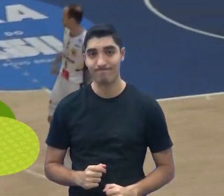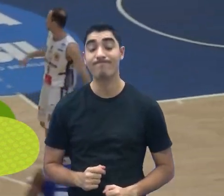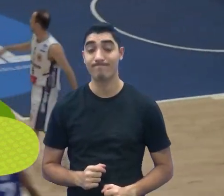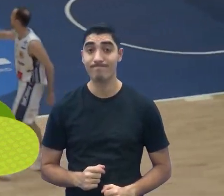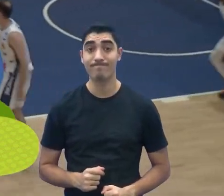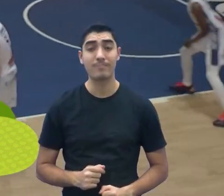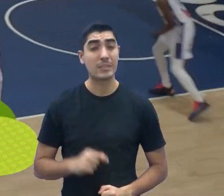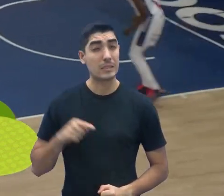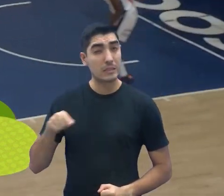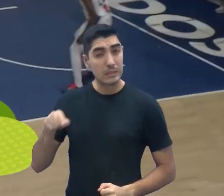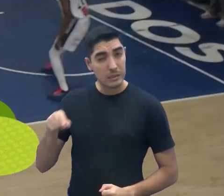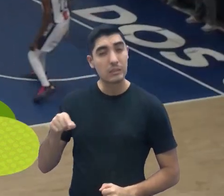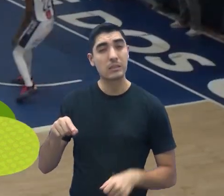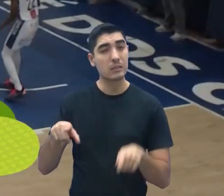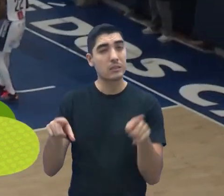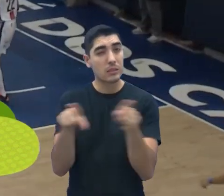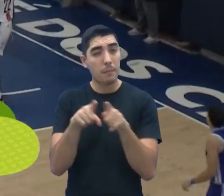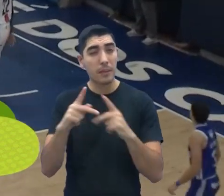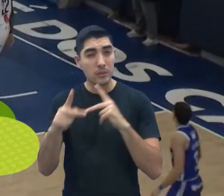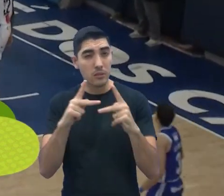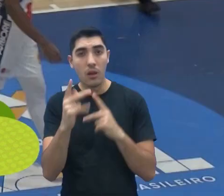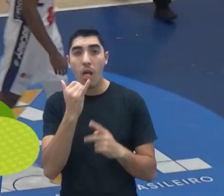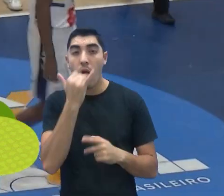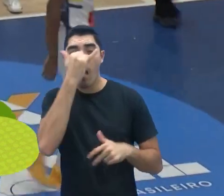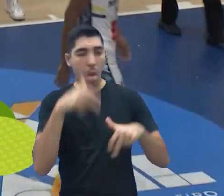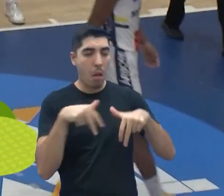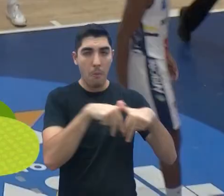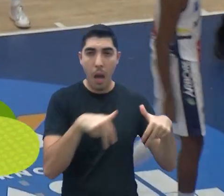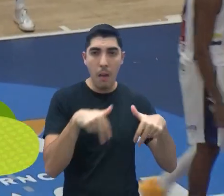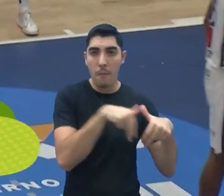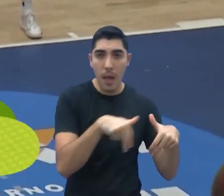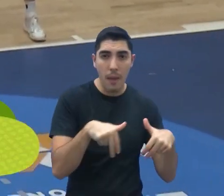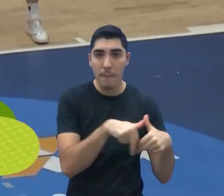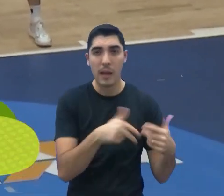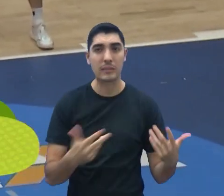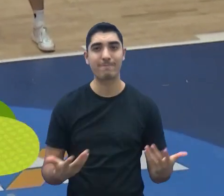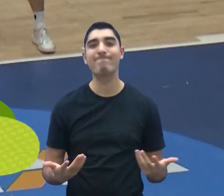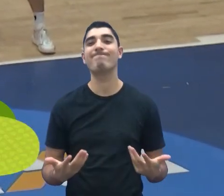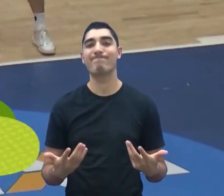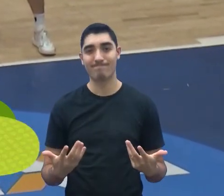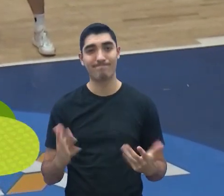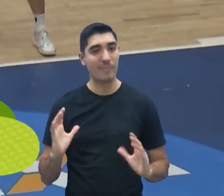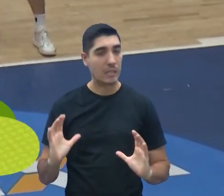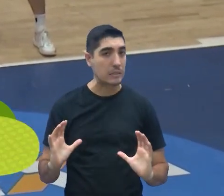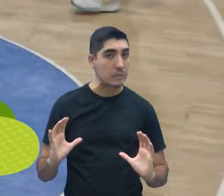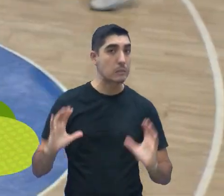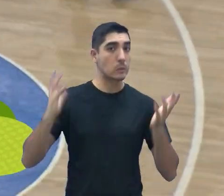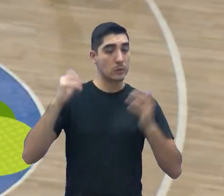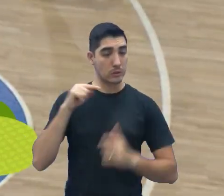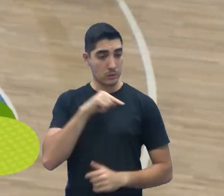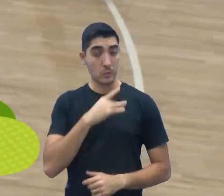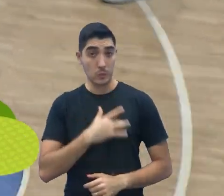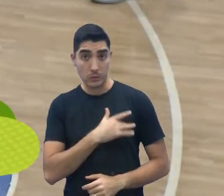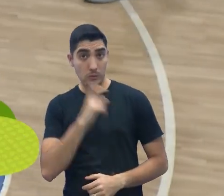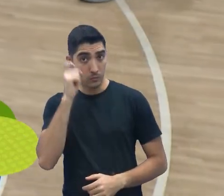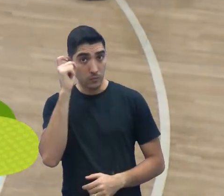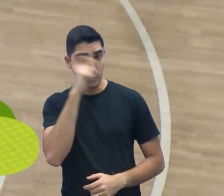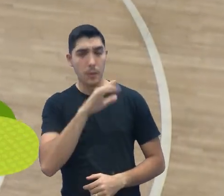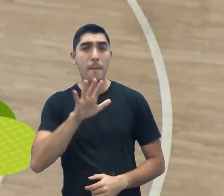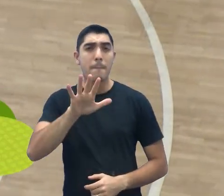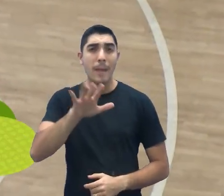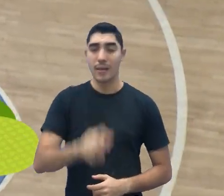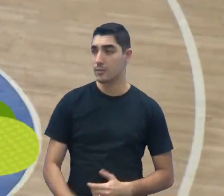estourado em faltas antes da metade do período, a Águia se viu em situação complicada. Mas aí o